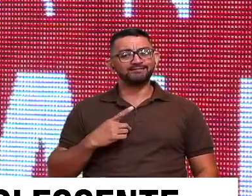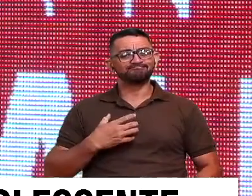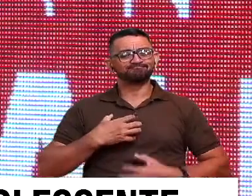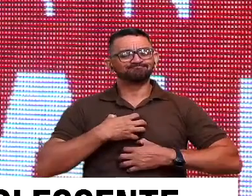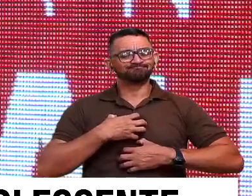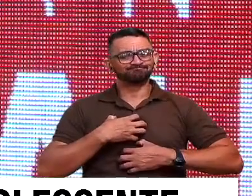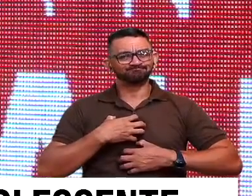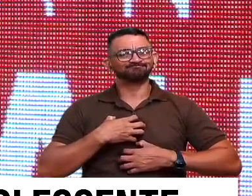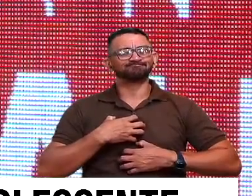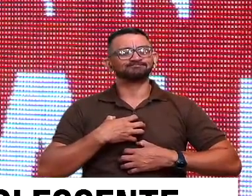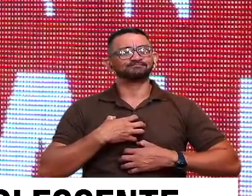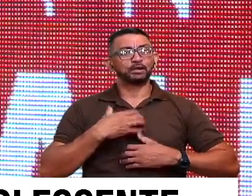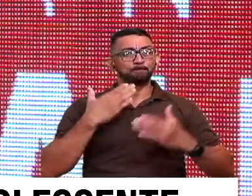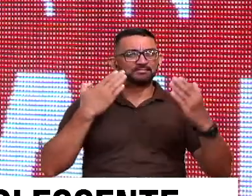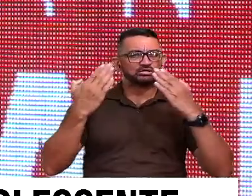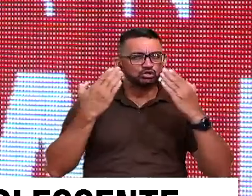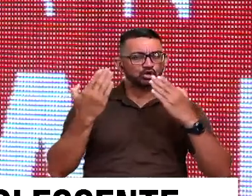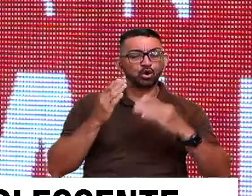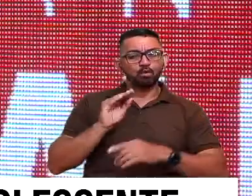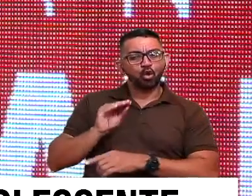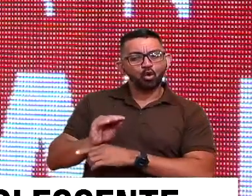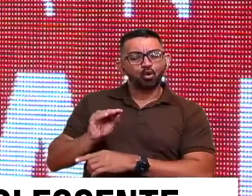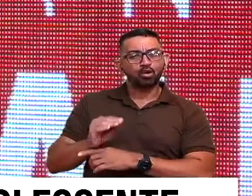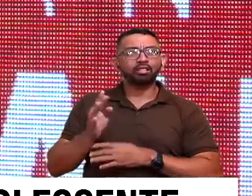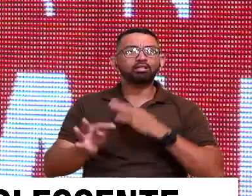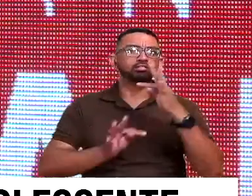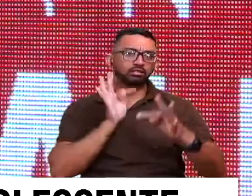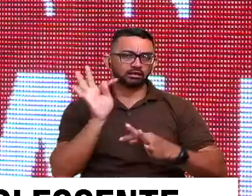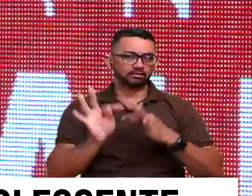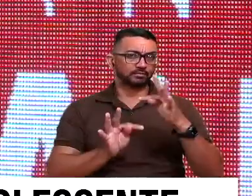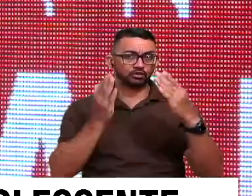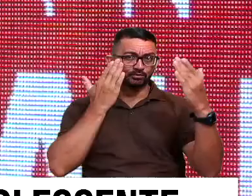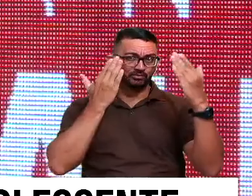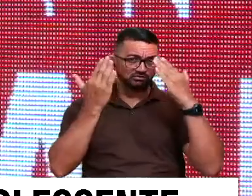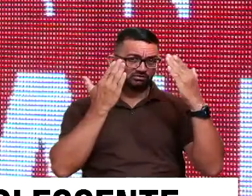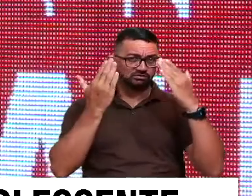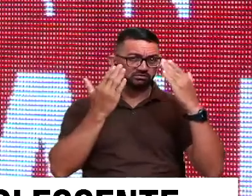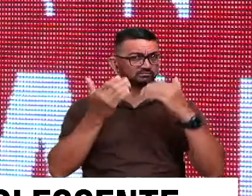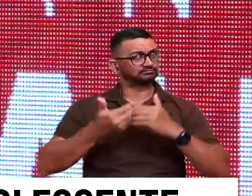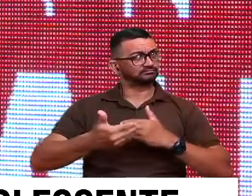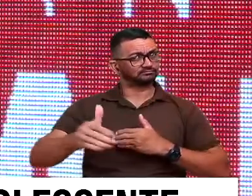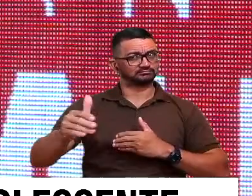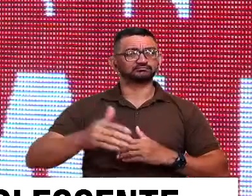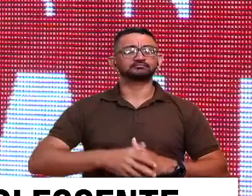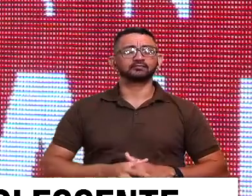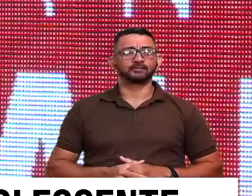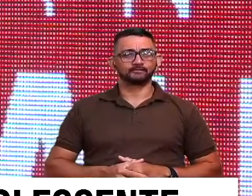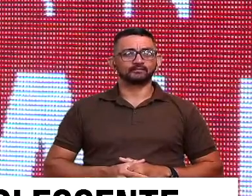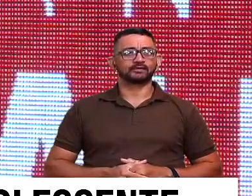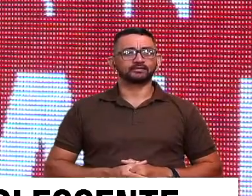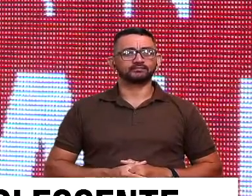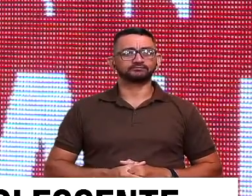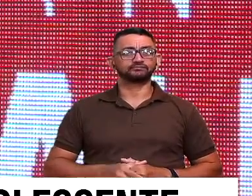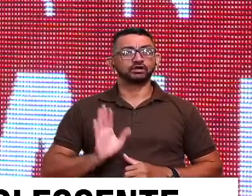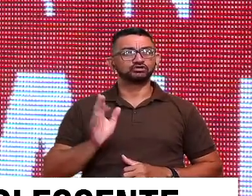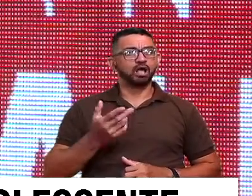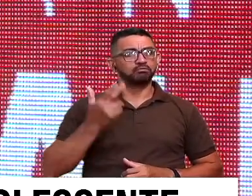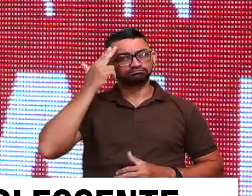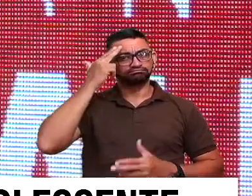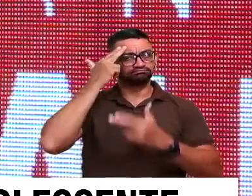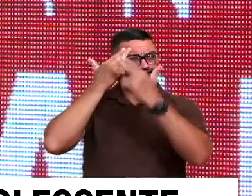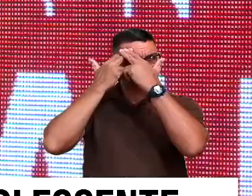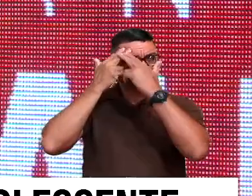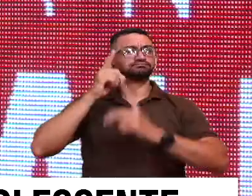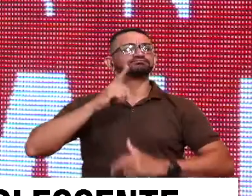tem uma estrutura também do poder público para se manterem tratamento porque é um tratamento psicológico aí para o resto da vida gente ou